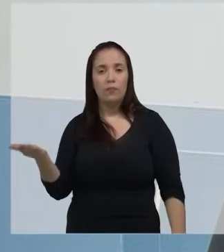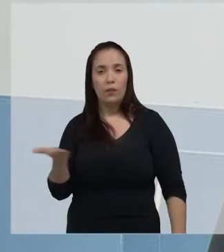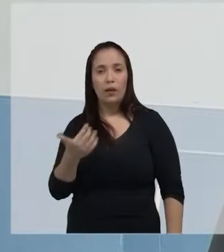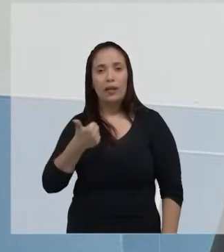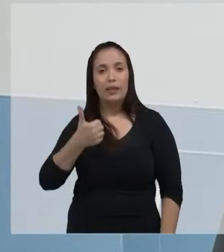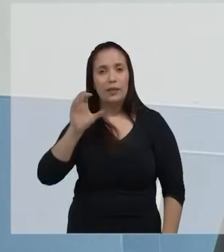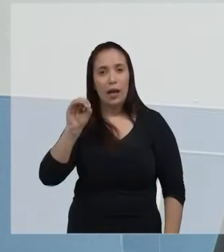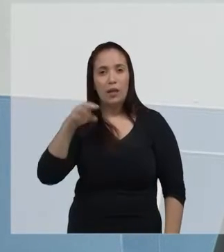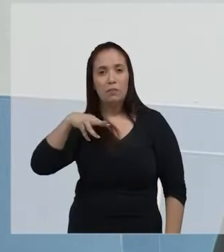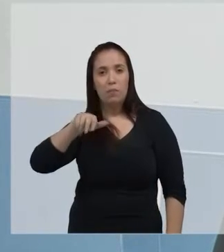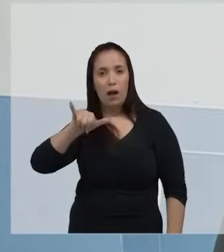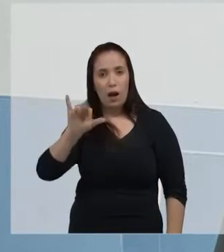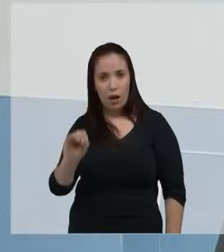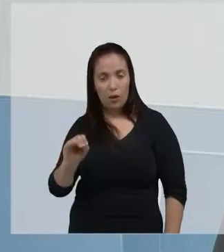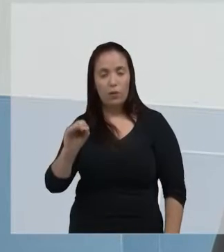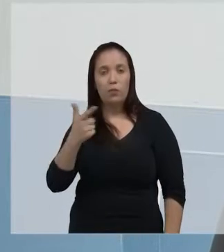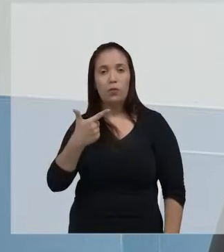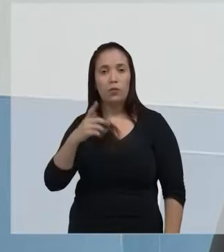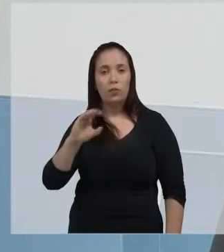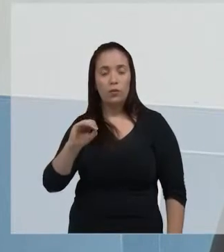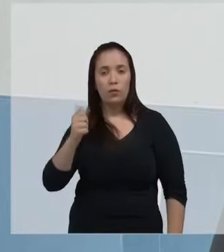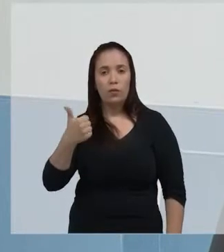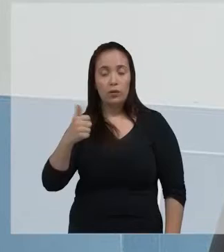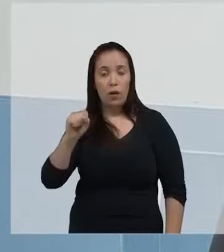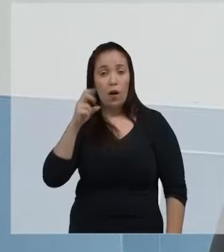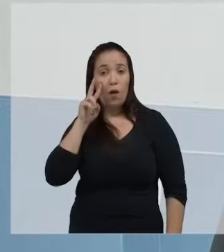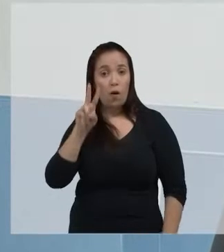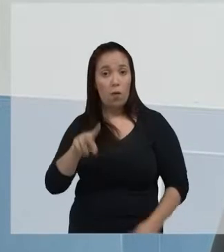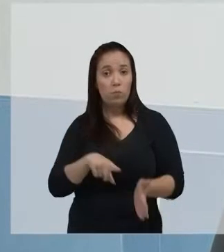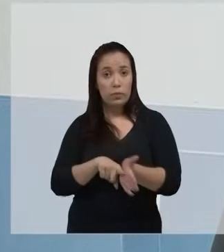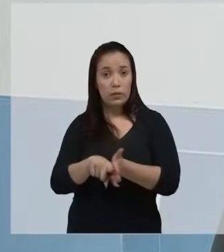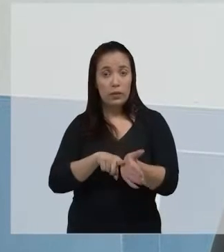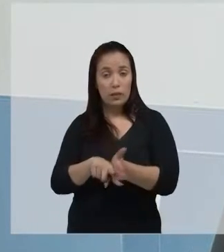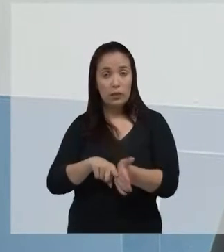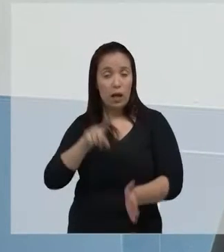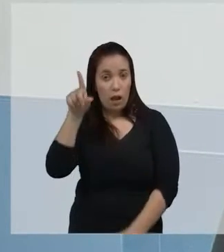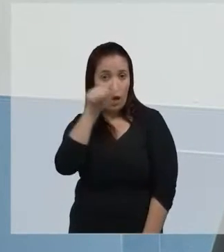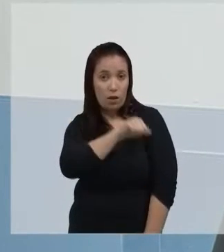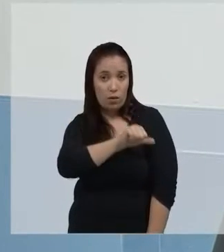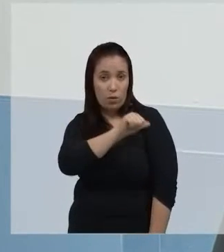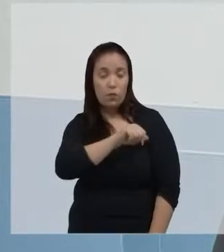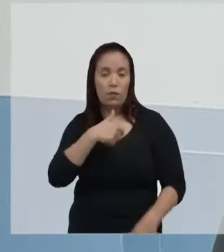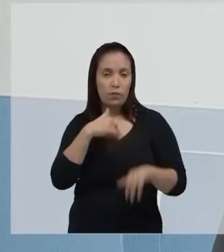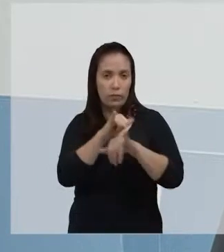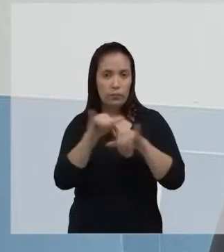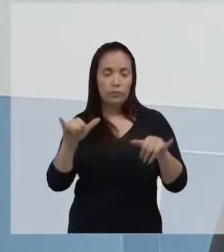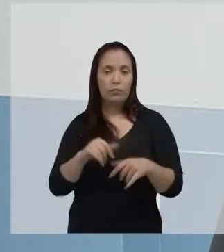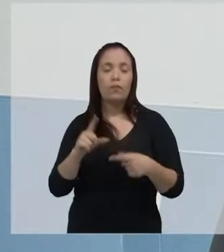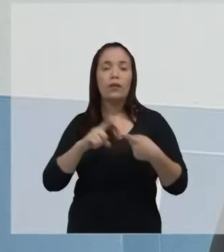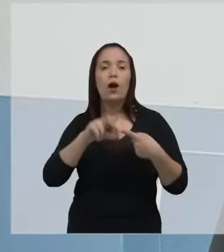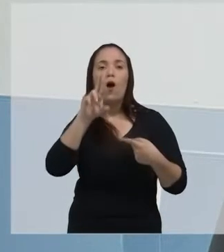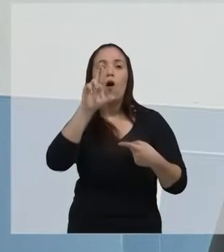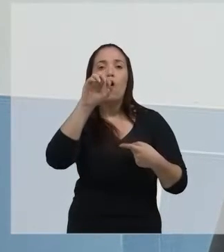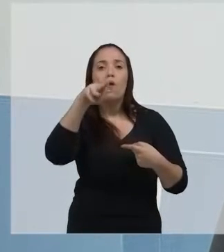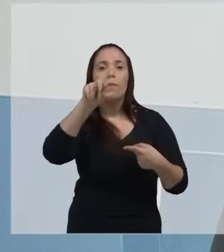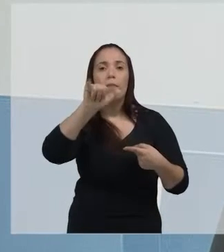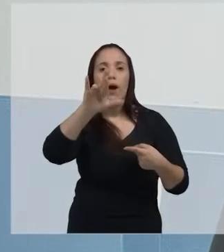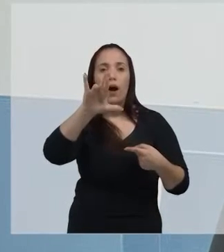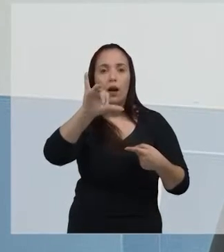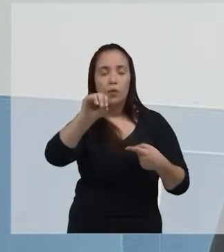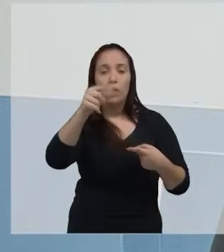de 2018. Olha aqui, olha a pesquisa do Rio de Janeiro, eu vou dizer aqui para vocês. Romário,